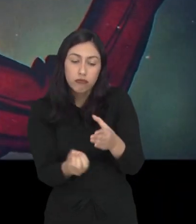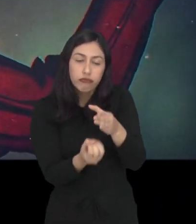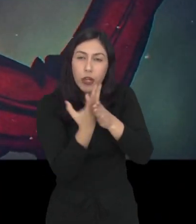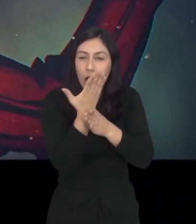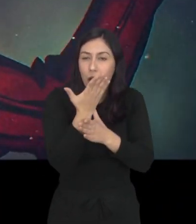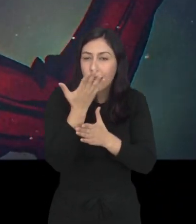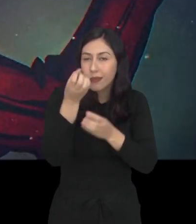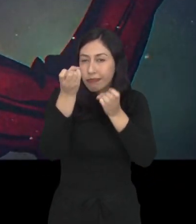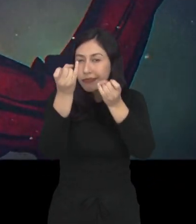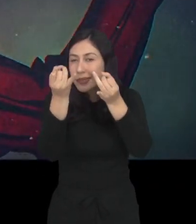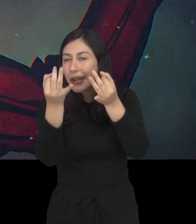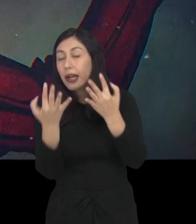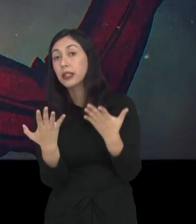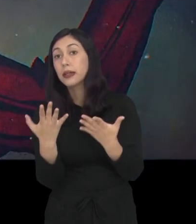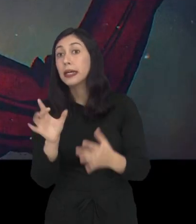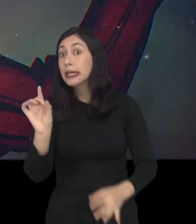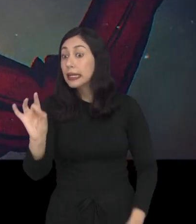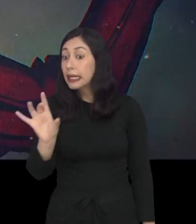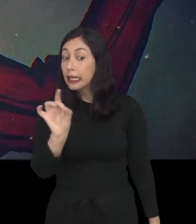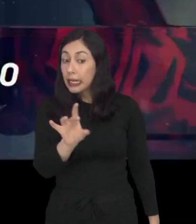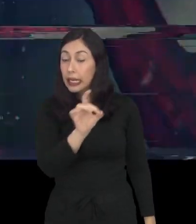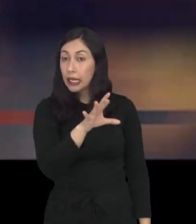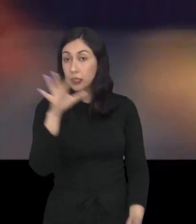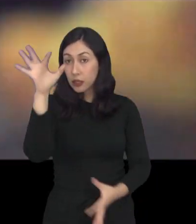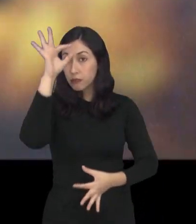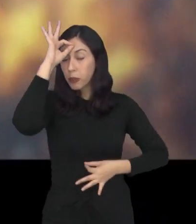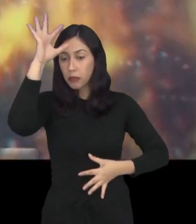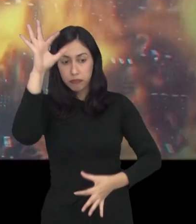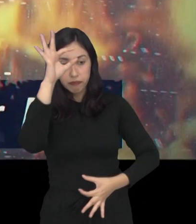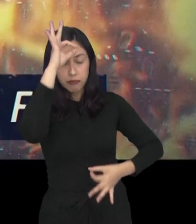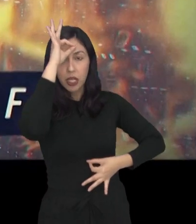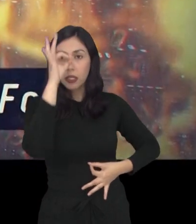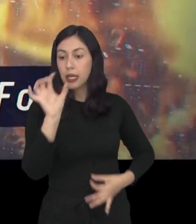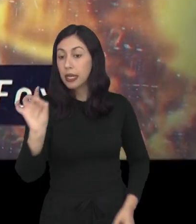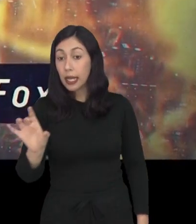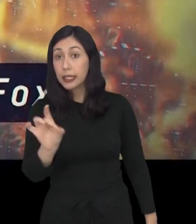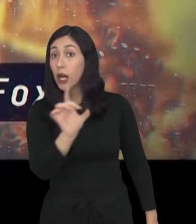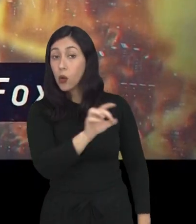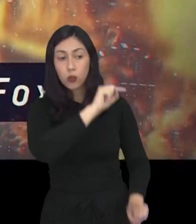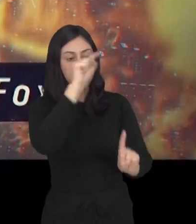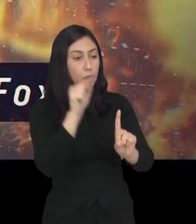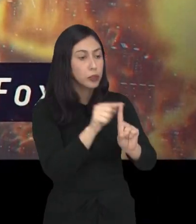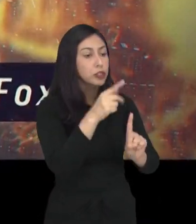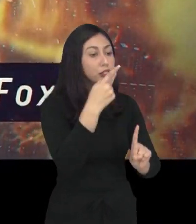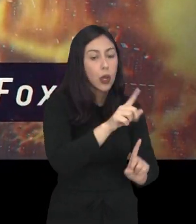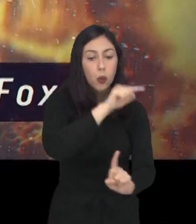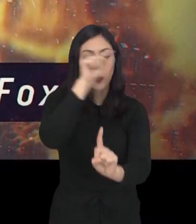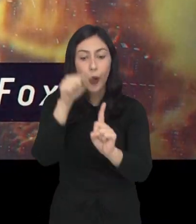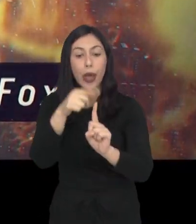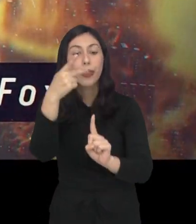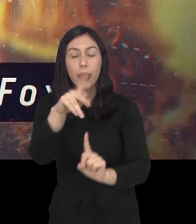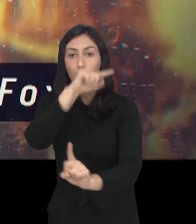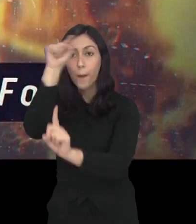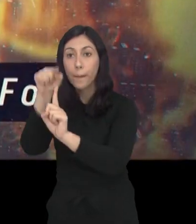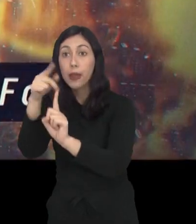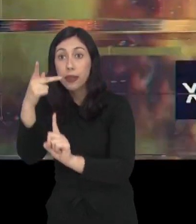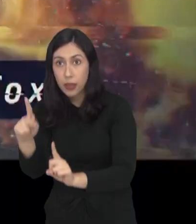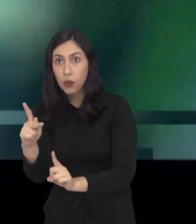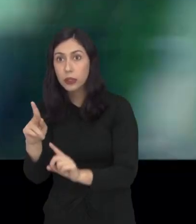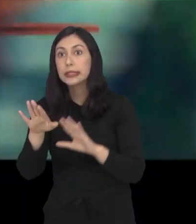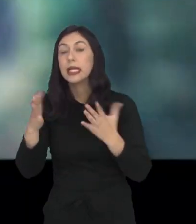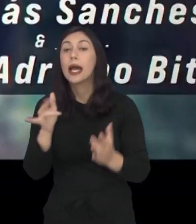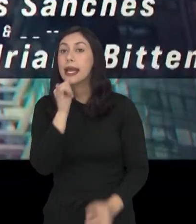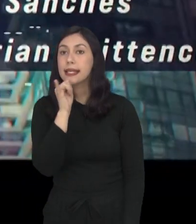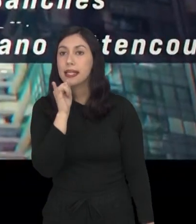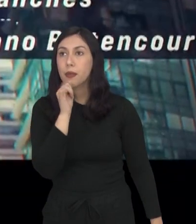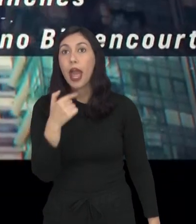poder jogar. Então, cada personagem, eu dei uma história, uma narrativa, uma missão pra eles. Eles vão fazer a missão. Então, por exemplo, o cara fala assim, mano, eu